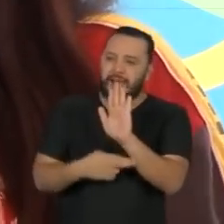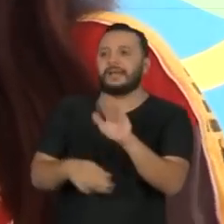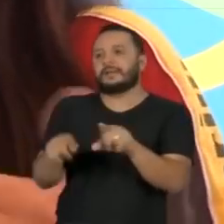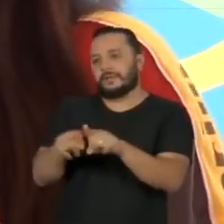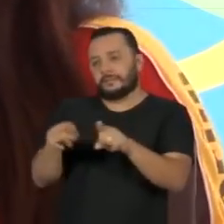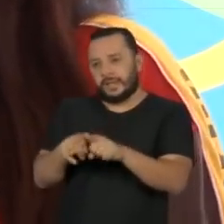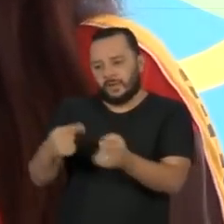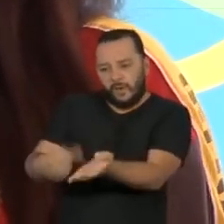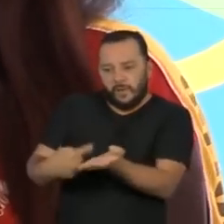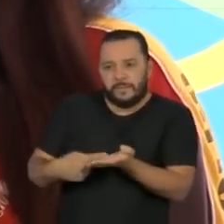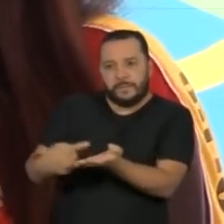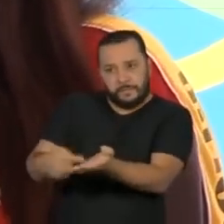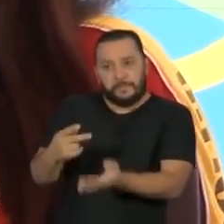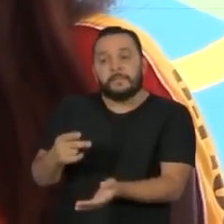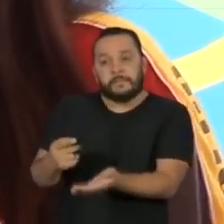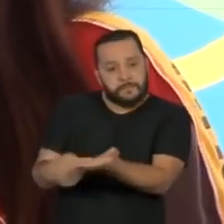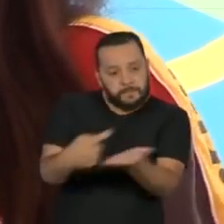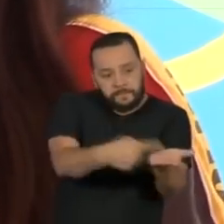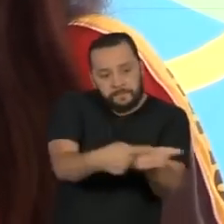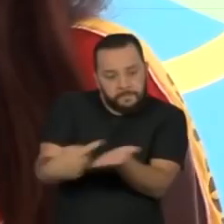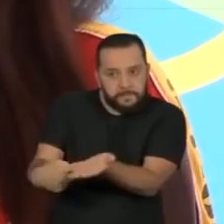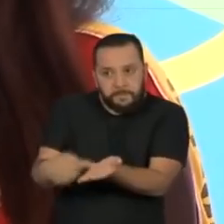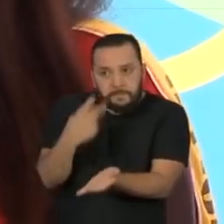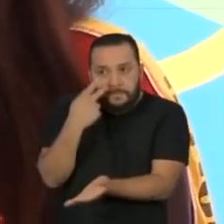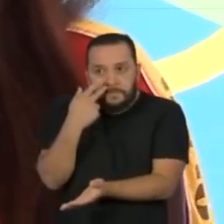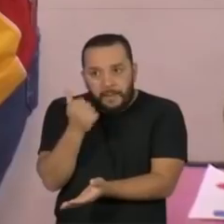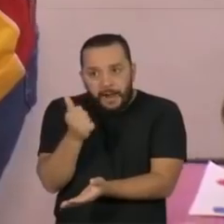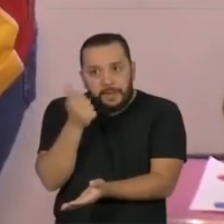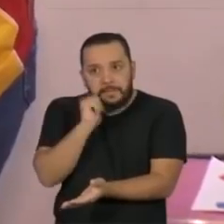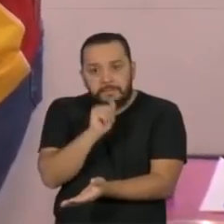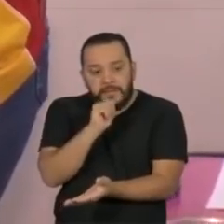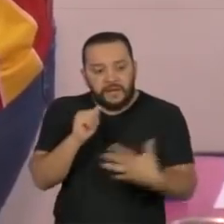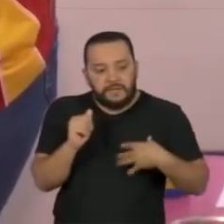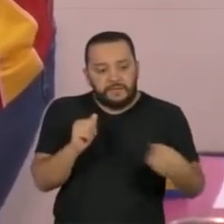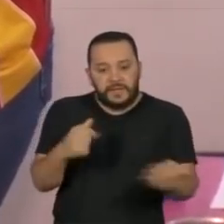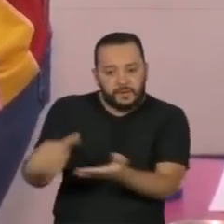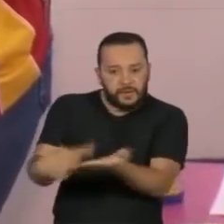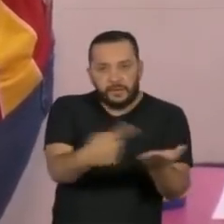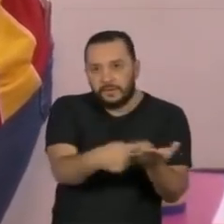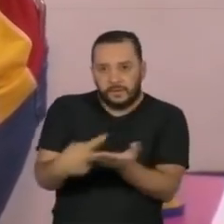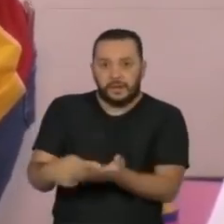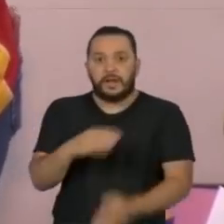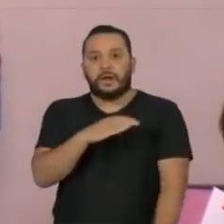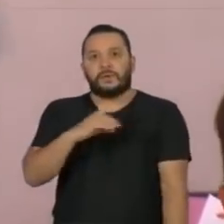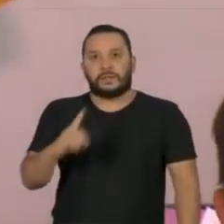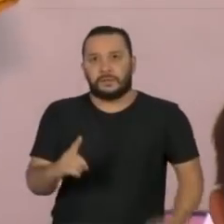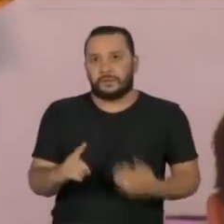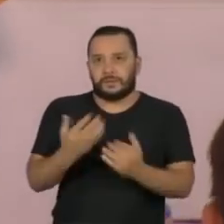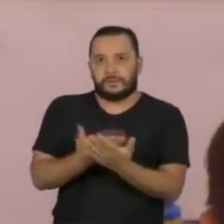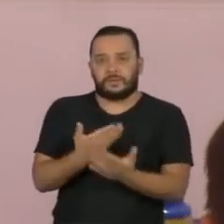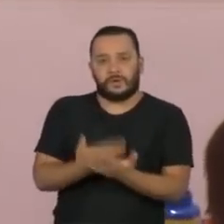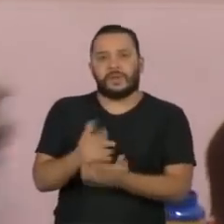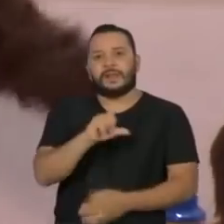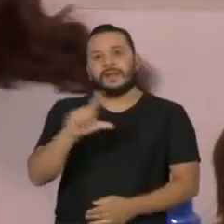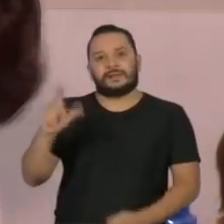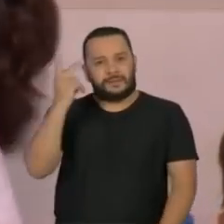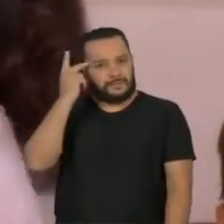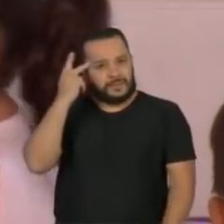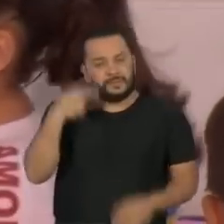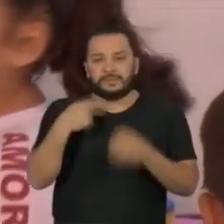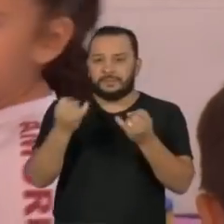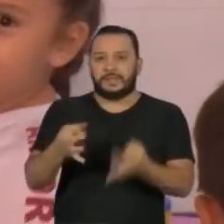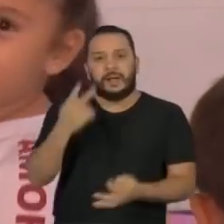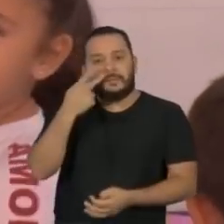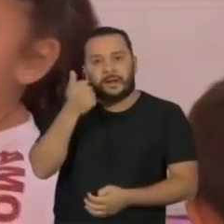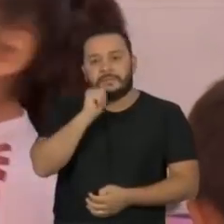turma, assim como em casa os pais também dão essa continuidade. A coordenadora dessa escola na Zona Leste de São Paulo diz que a interação dos